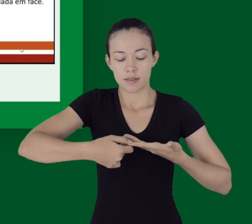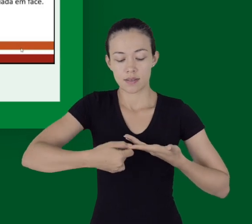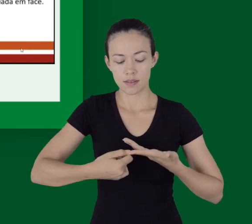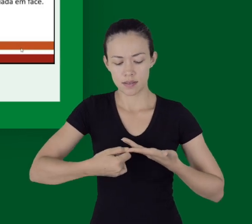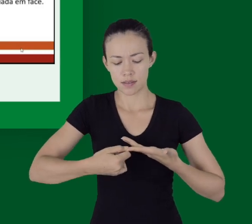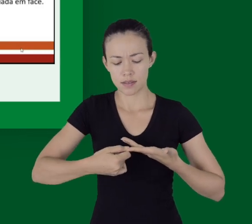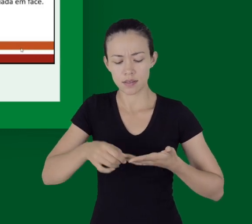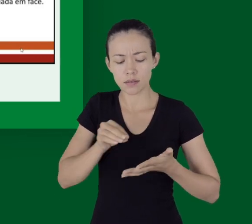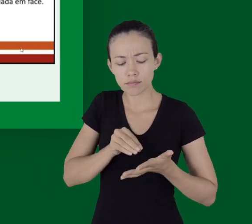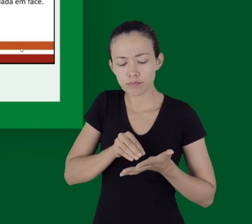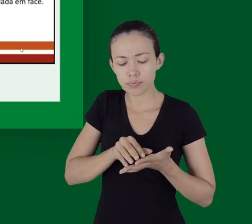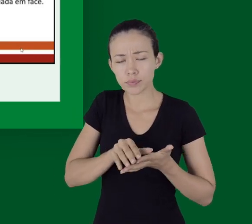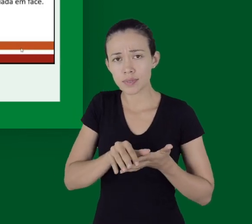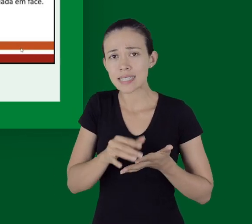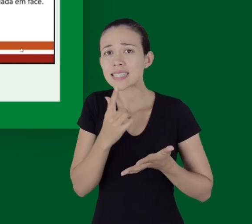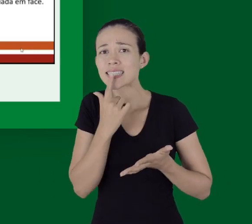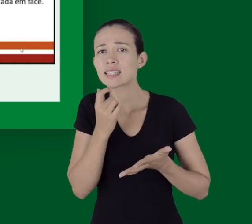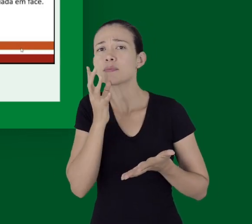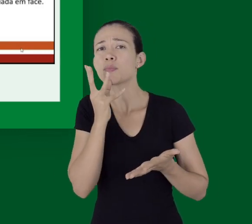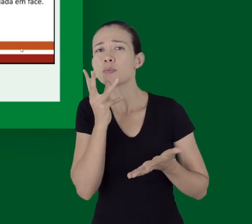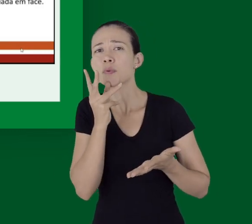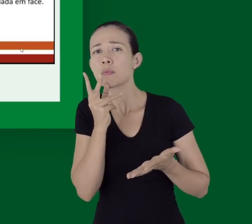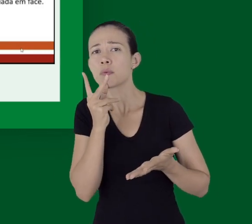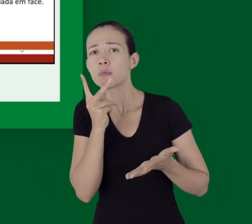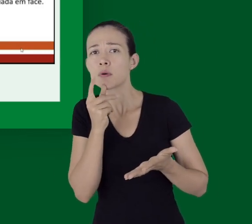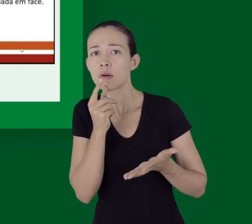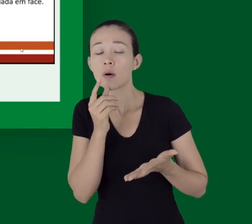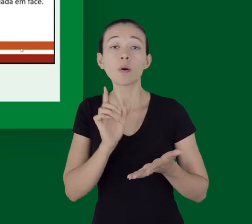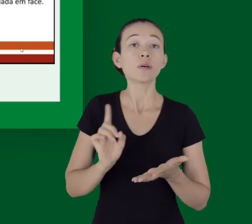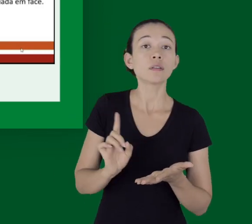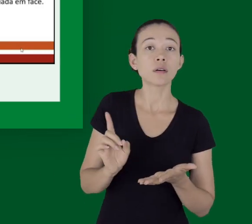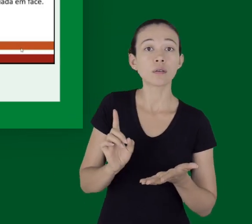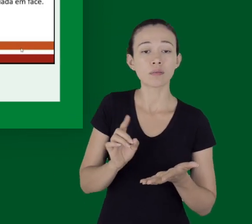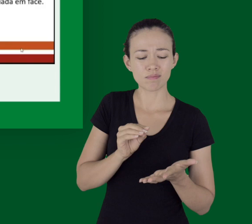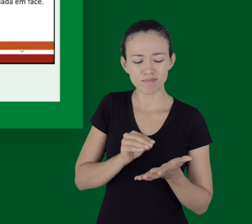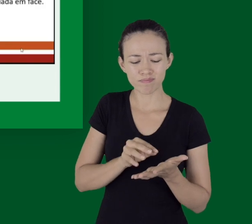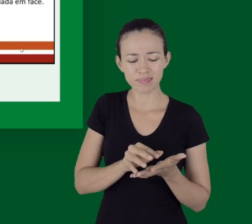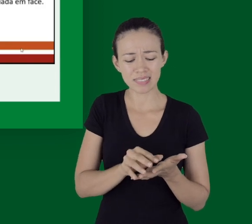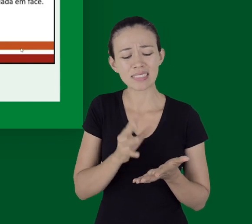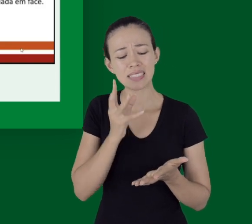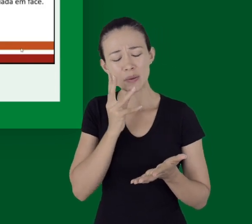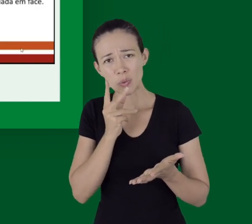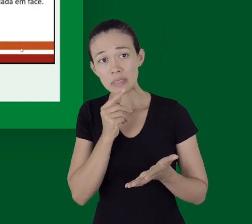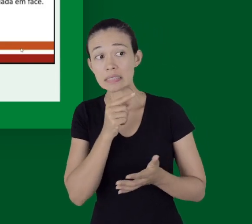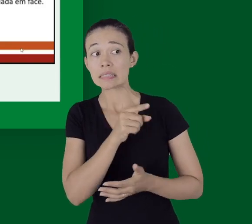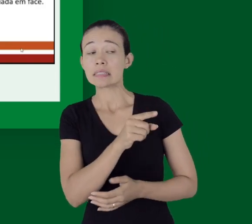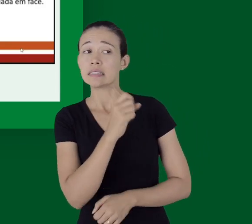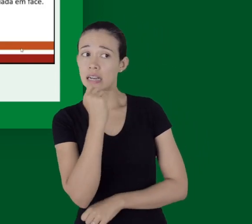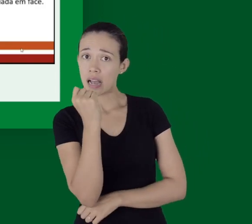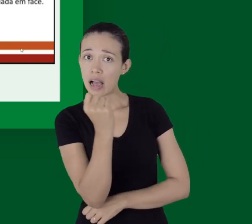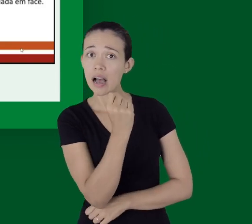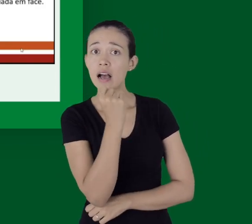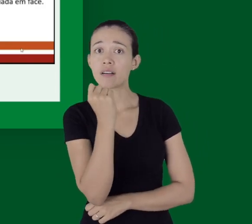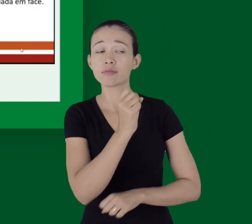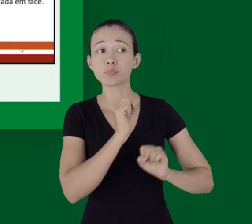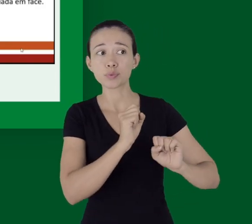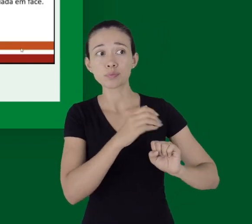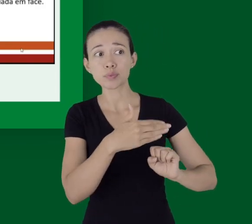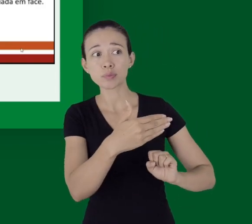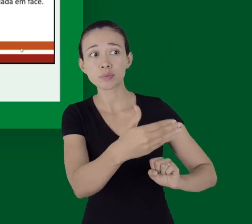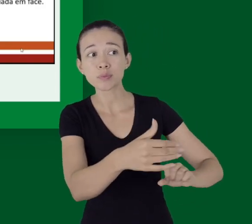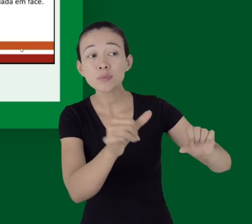ver se o sangue está demorando para chegar nas extremidades ou não. Quando essa perfusão está diminuída, quer dizer que o paciente está ficando mais